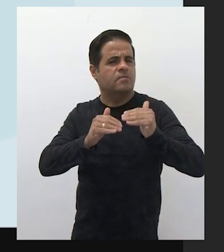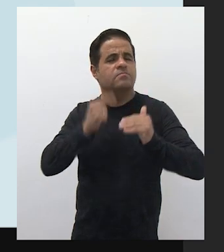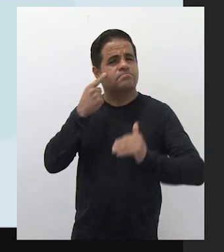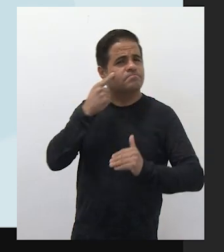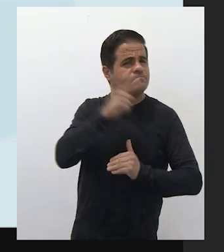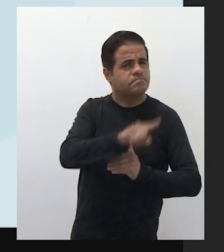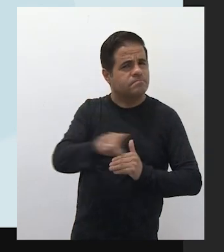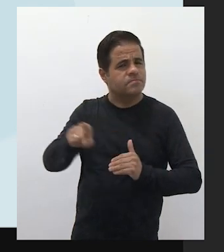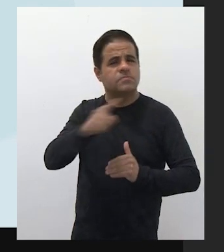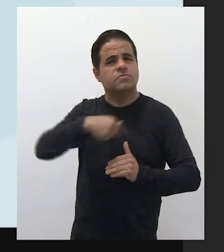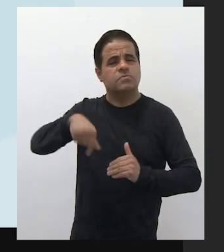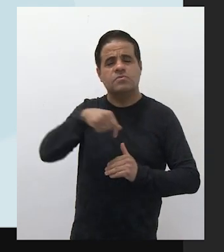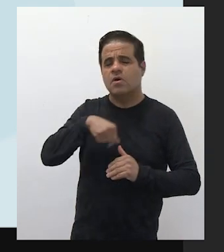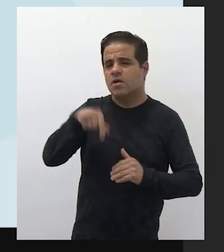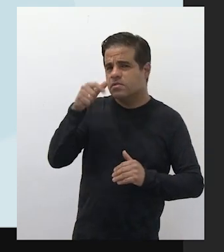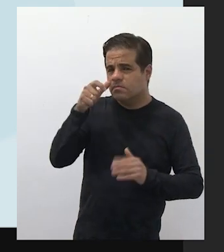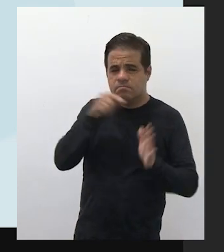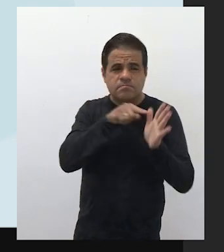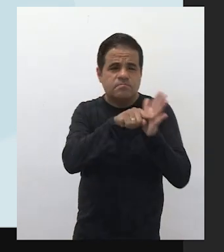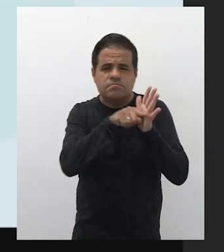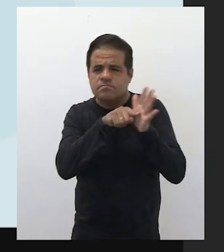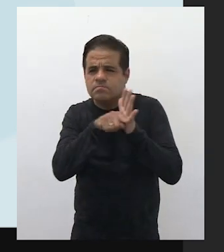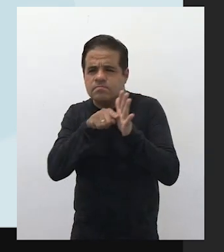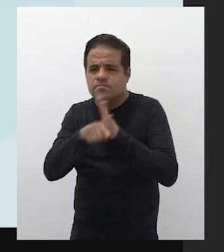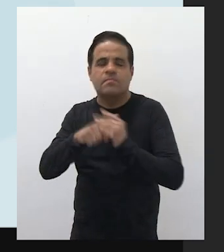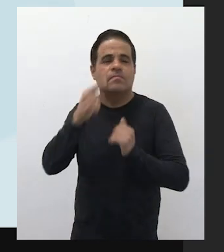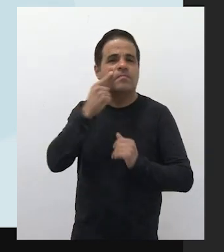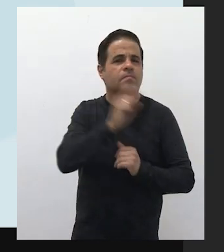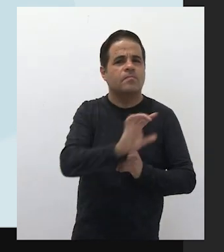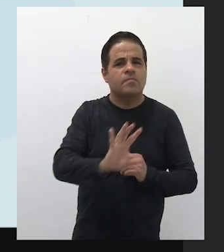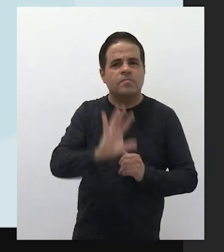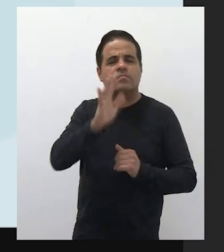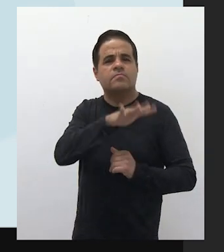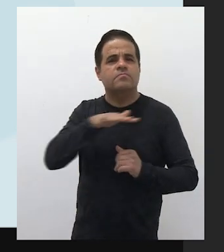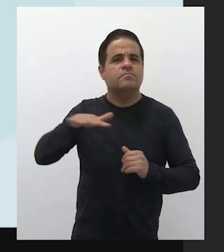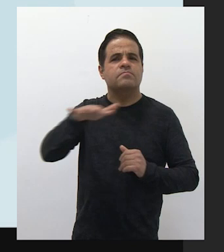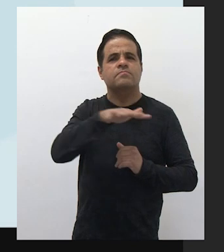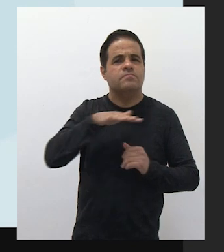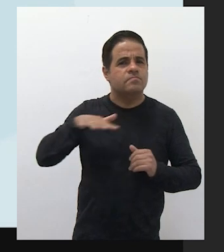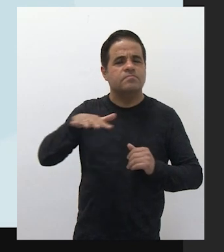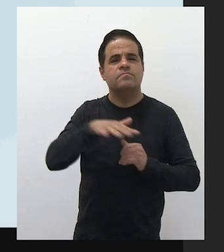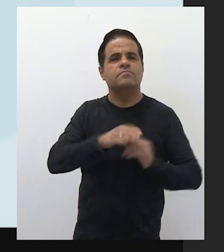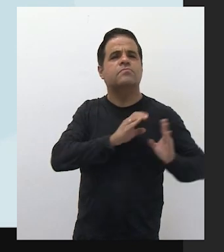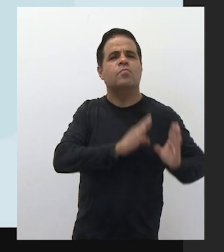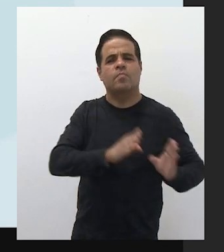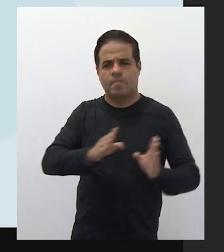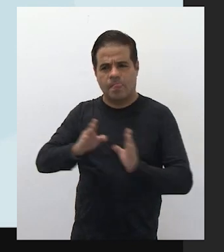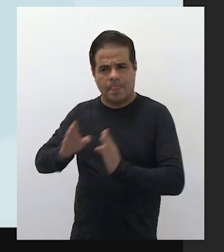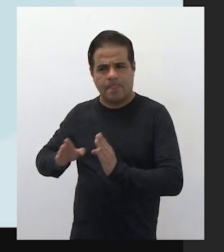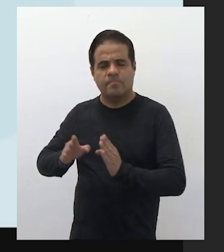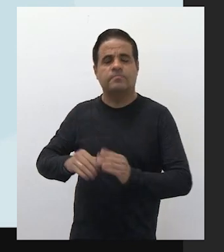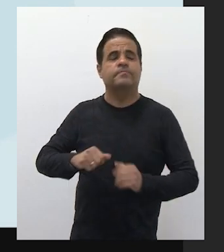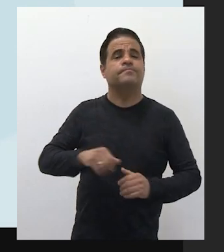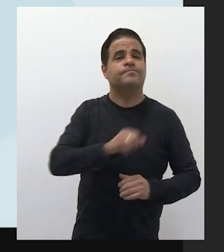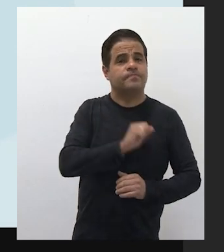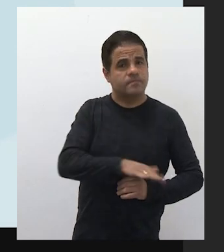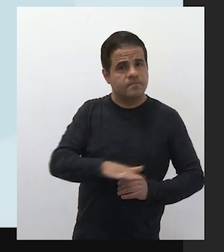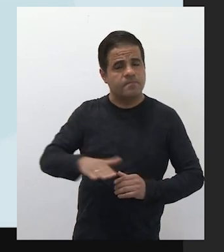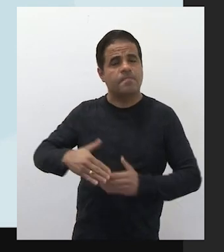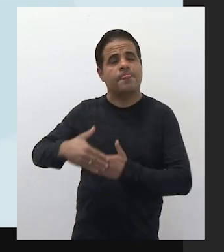vejam, nessa nossa analogia aí com o que acontece com as etapas das crianças,